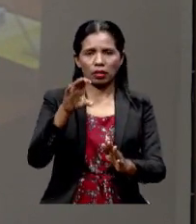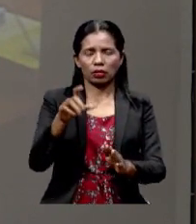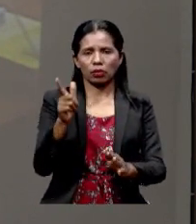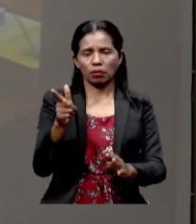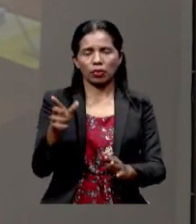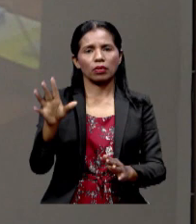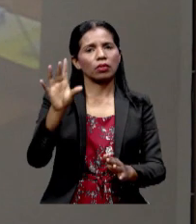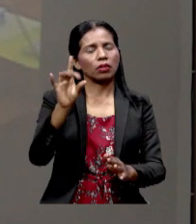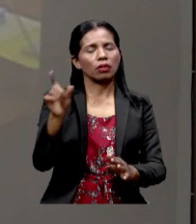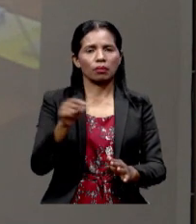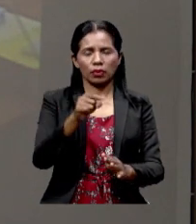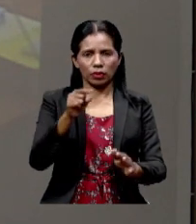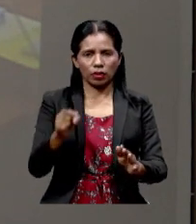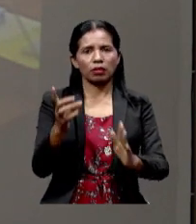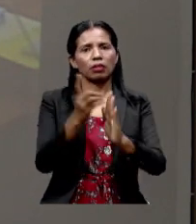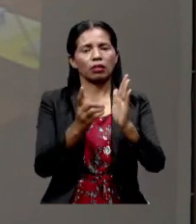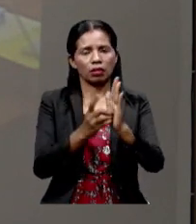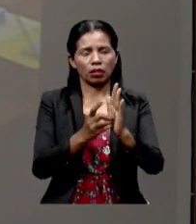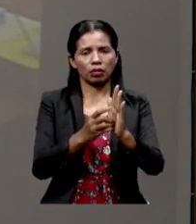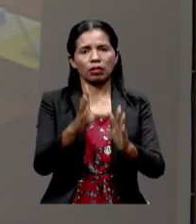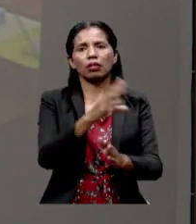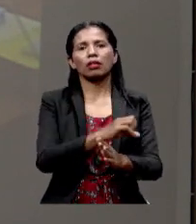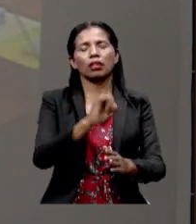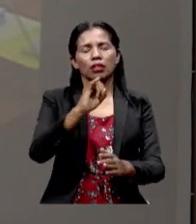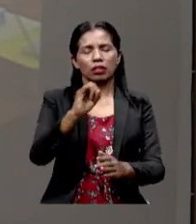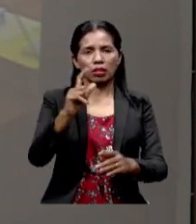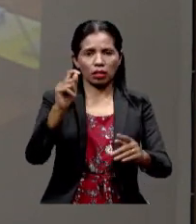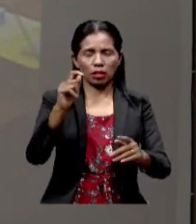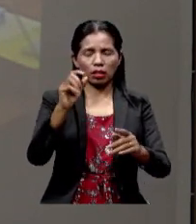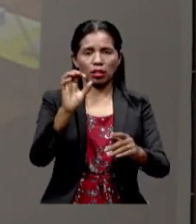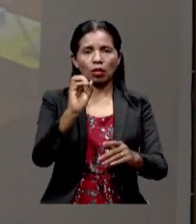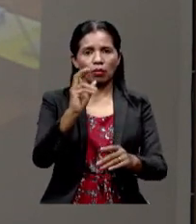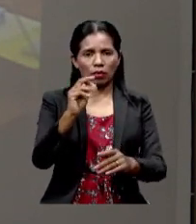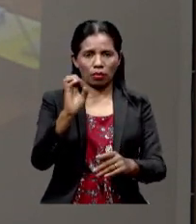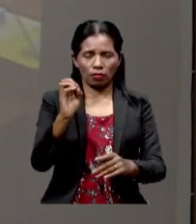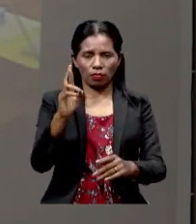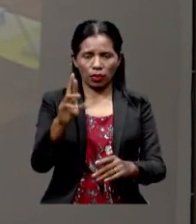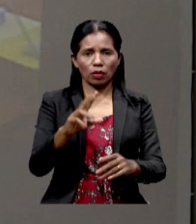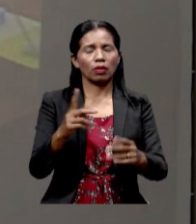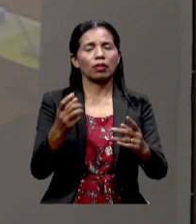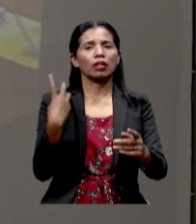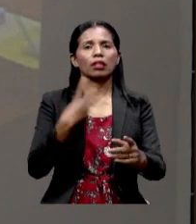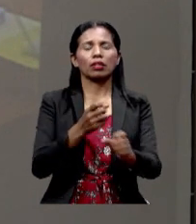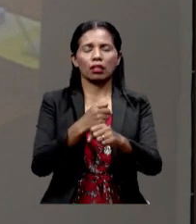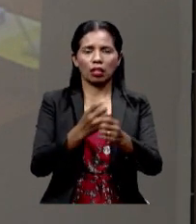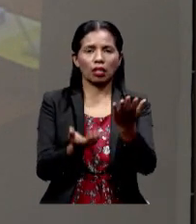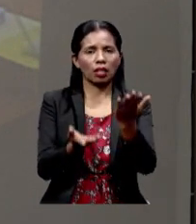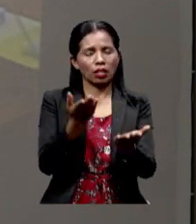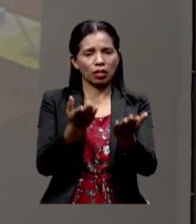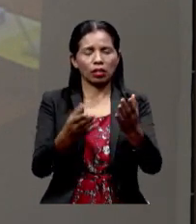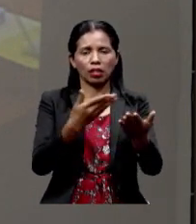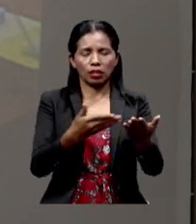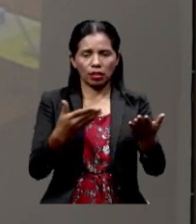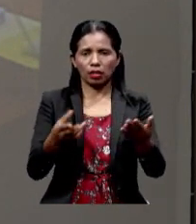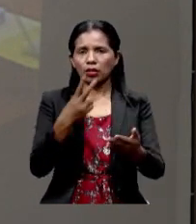426%. Tuir dados Rusi East Timor Trading Group sira hatokatak ita sehalo comparação ba produto